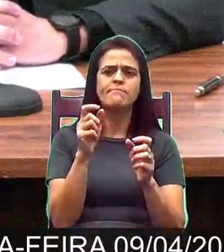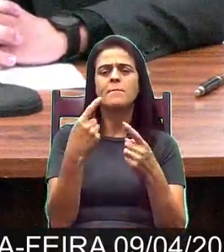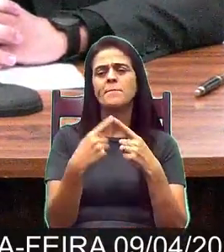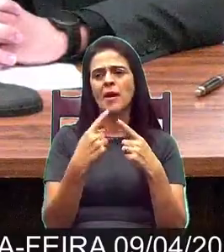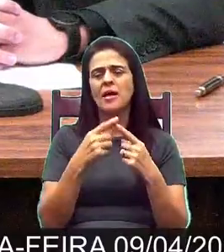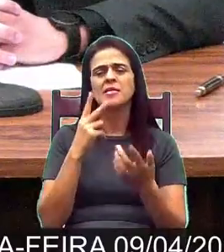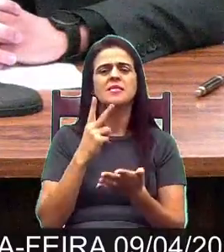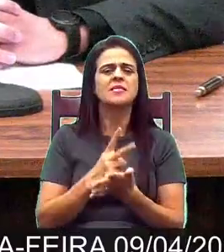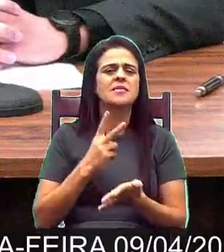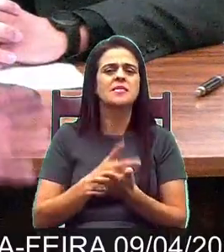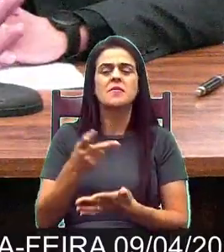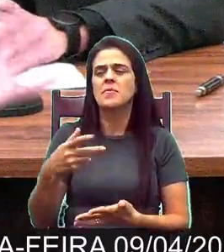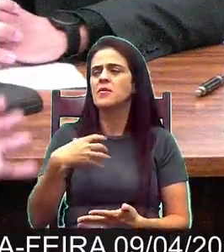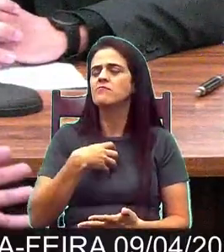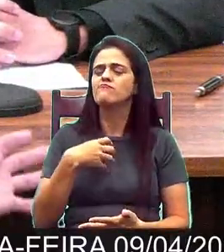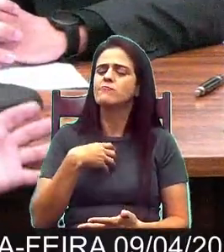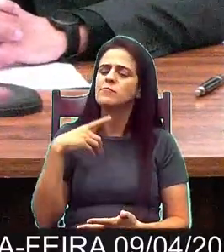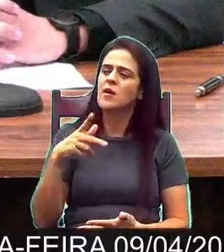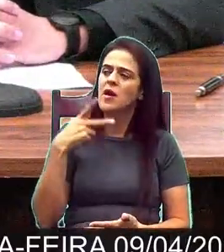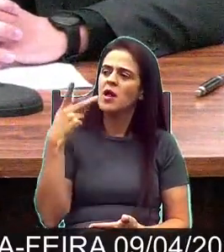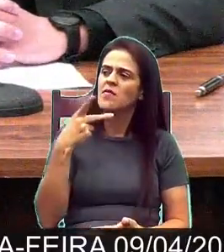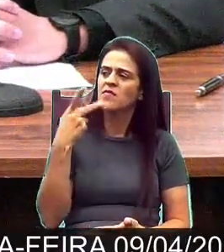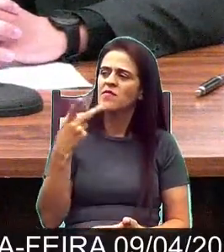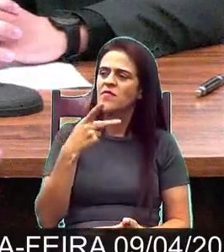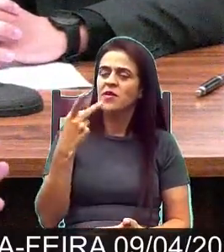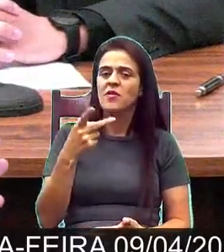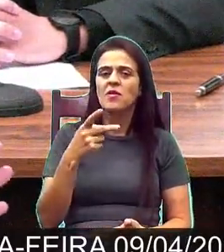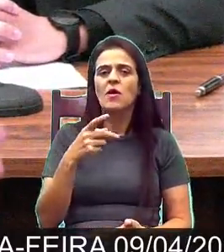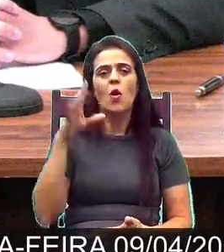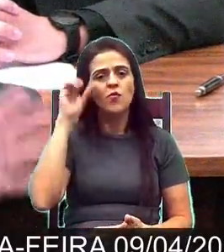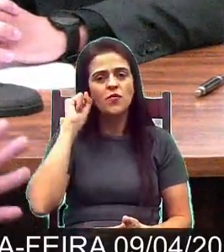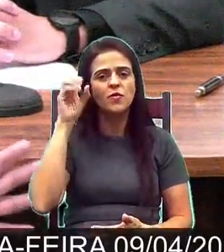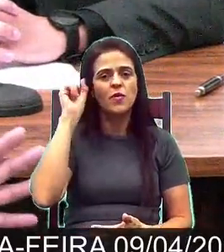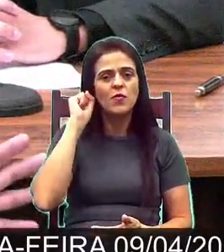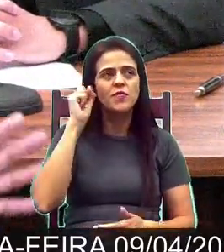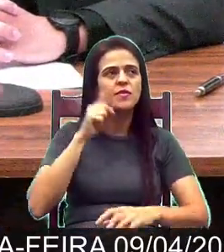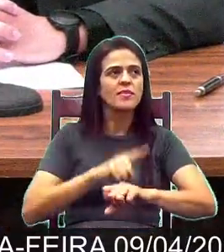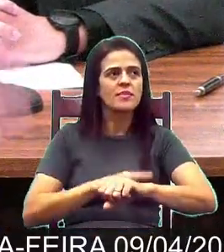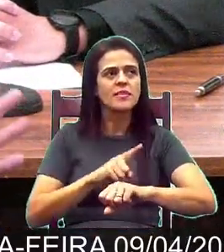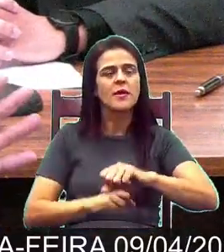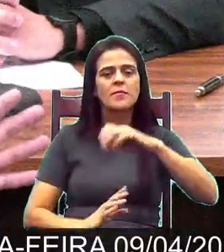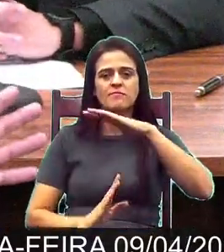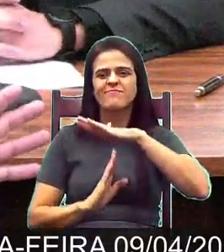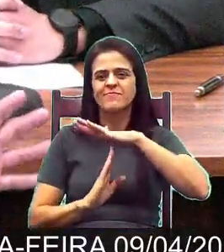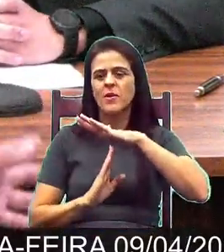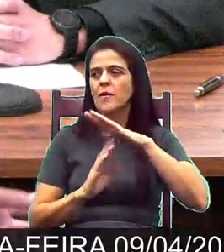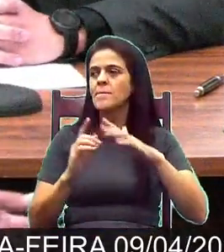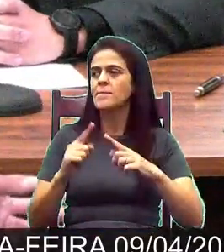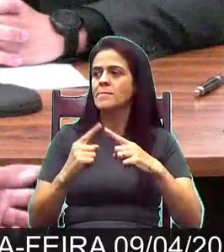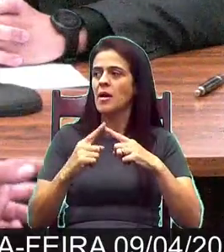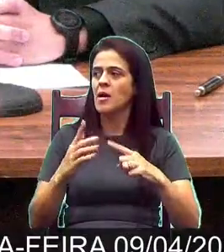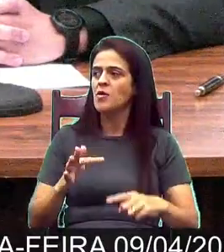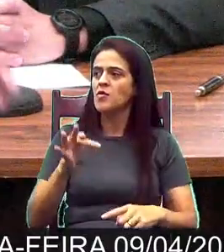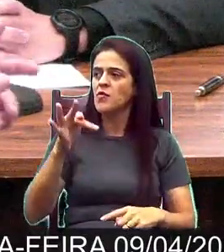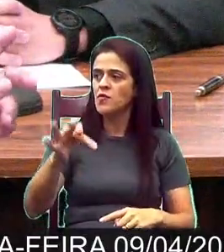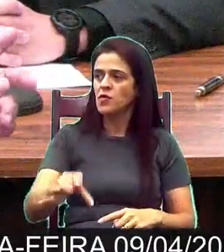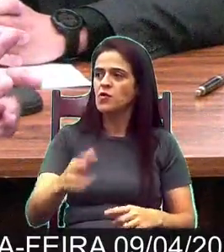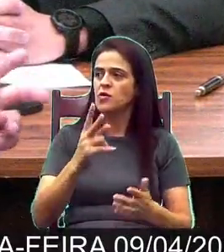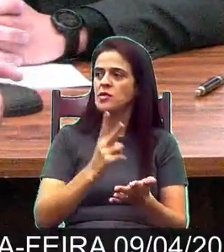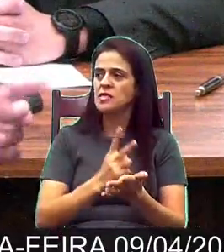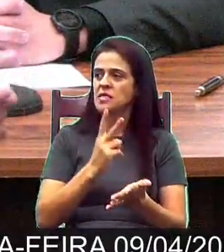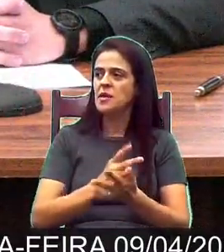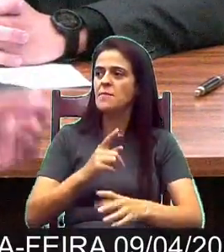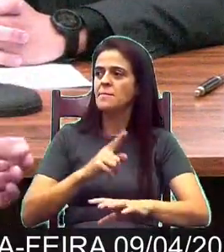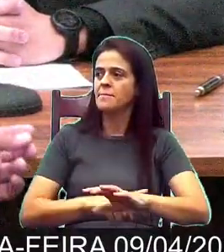eu estou ouvindo, mas às vezes não fico querendo gastar o tempo. Mas de agora para frente, eu vou